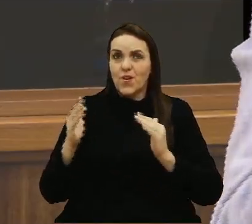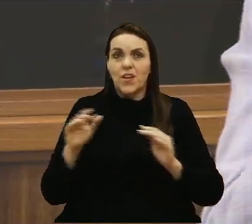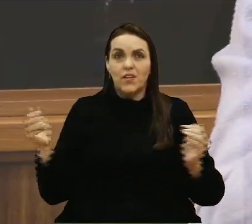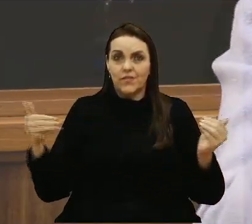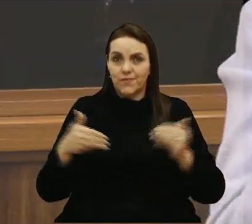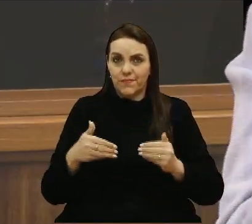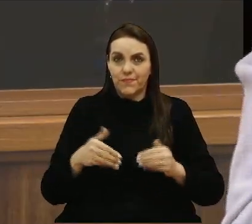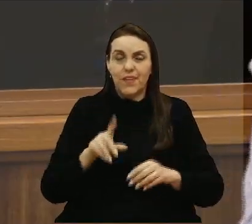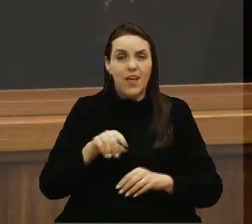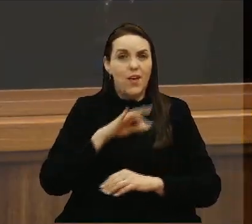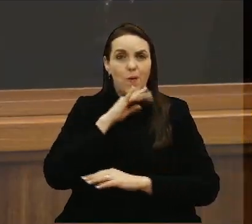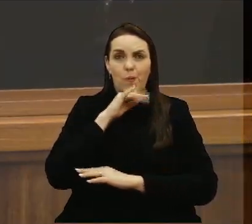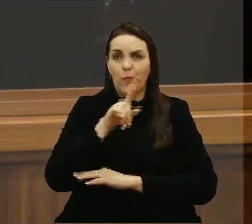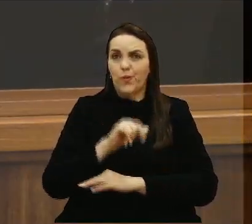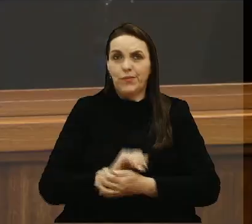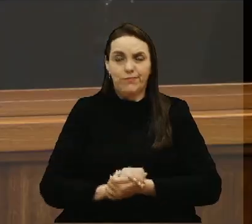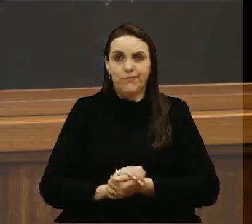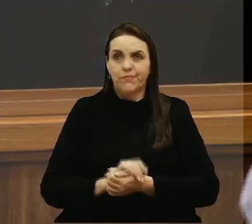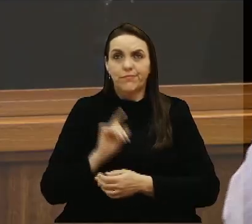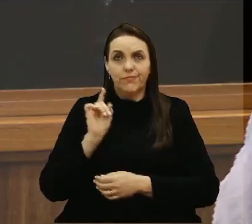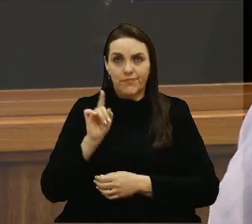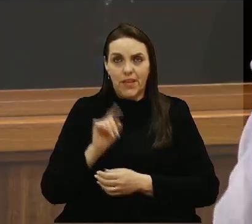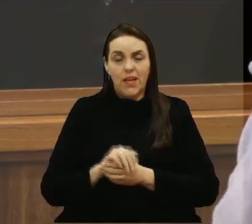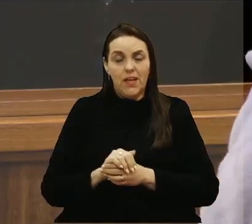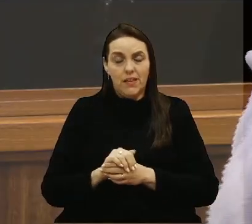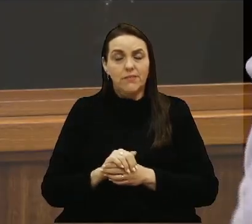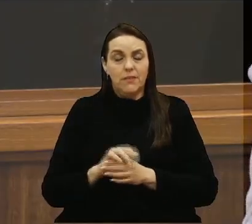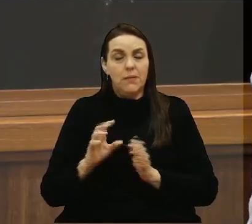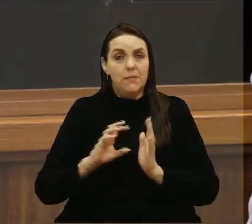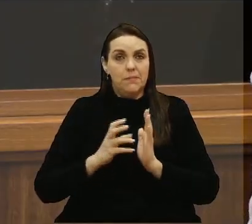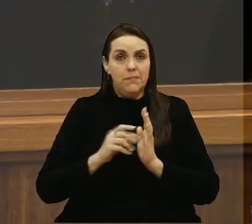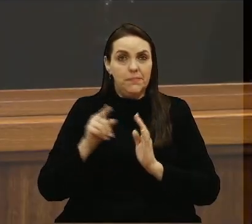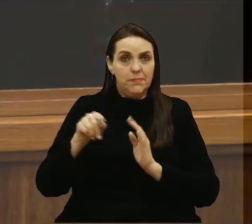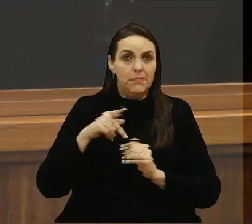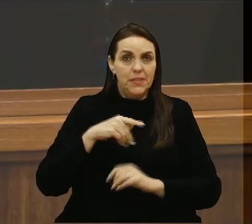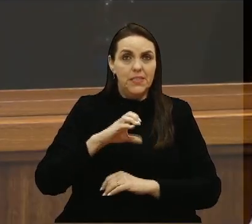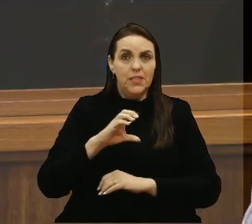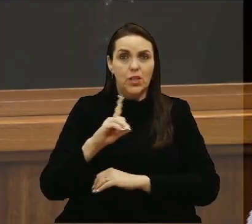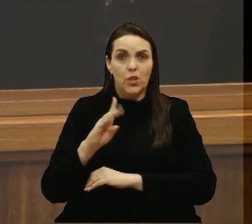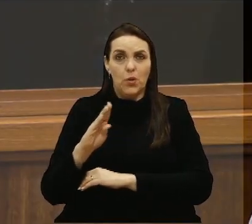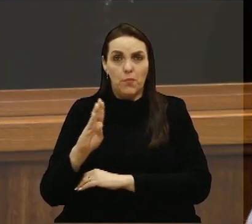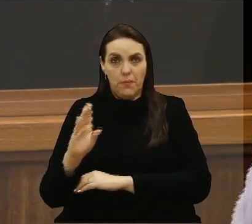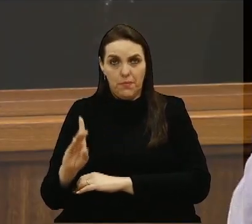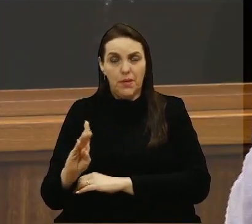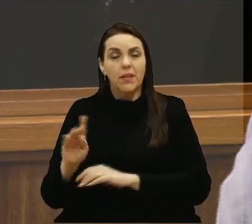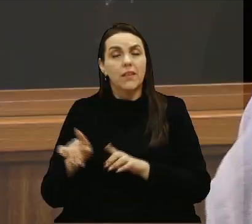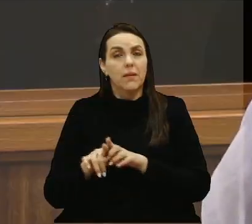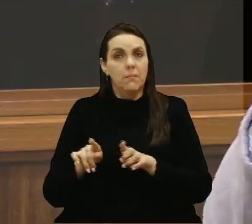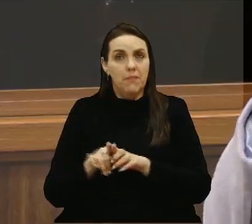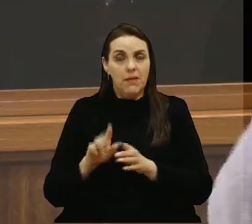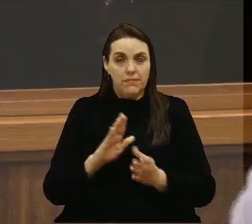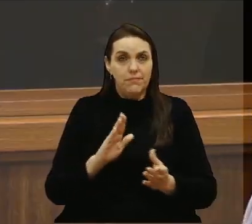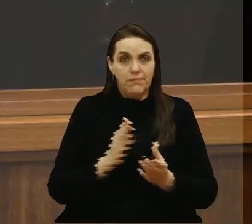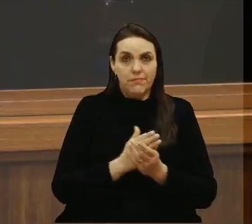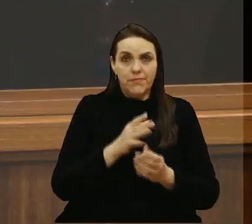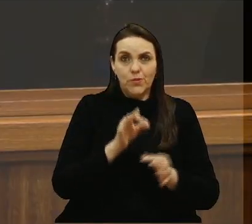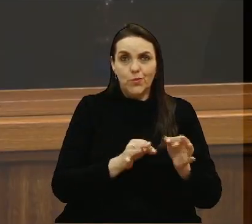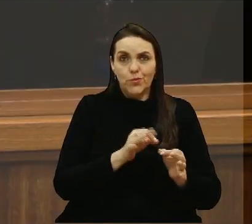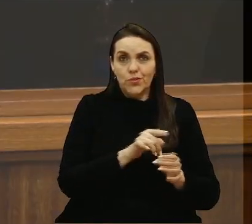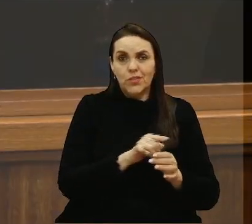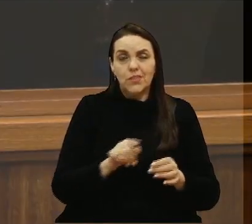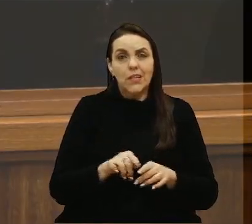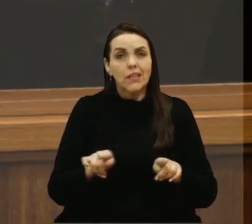que pese essa ação da bancada do PCdoB, eu acho que nós precisamos também que, no mínimo,